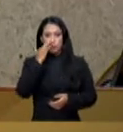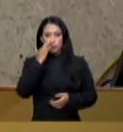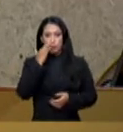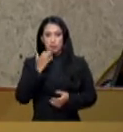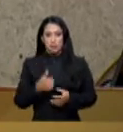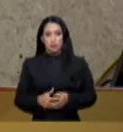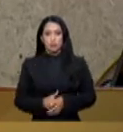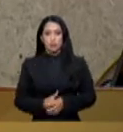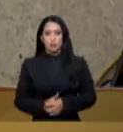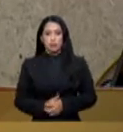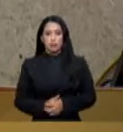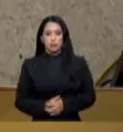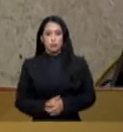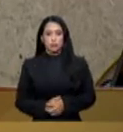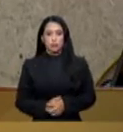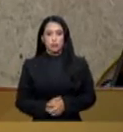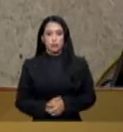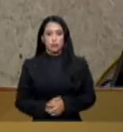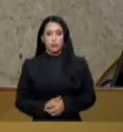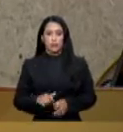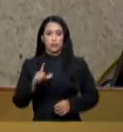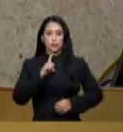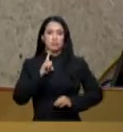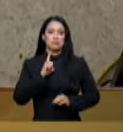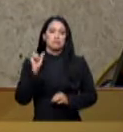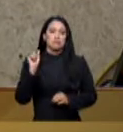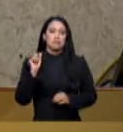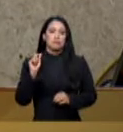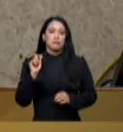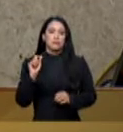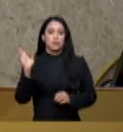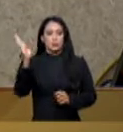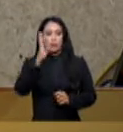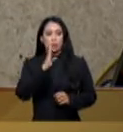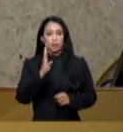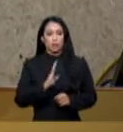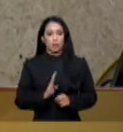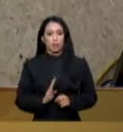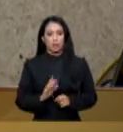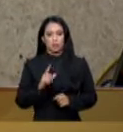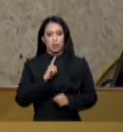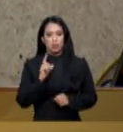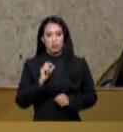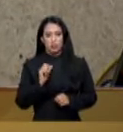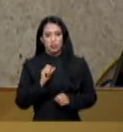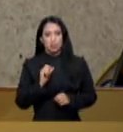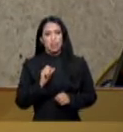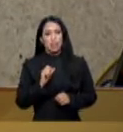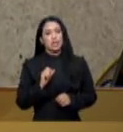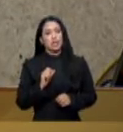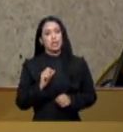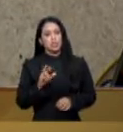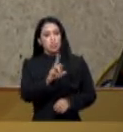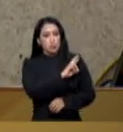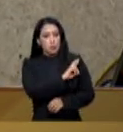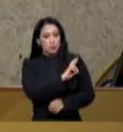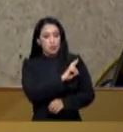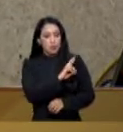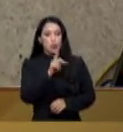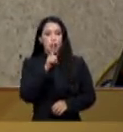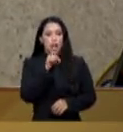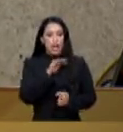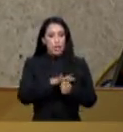novo arquétipo criado, que na maior parte do Brasil, quem cuida da rede de água de esgoto é o próprio Estado.